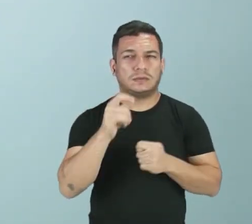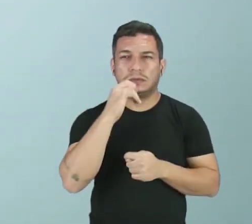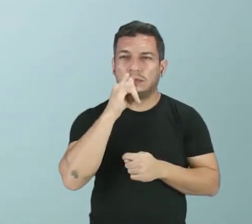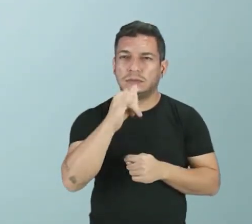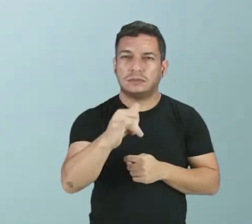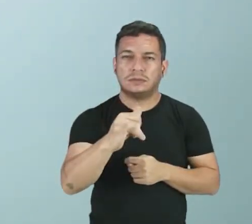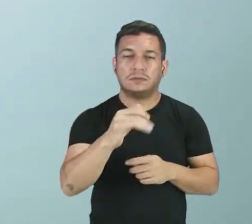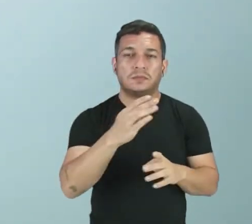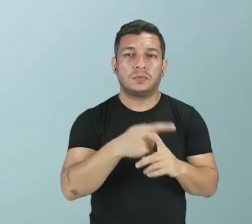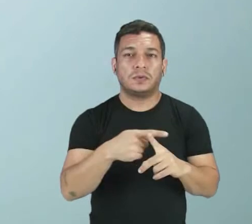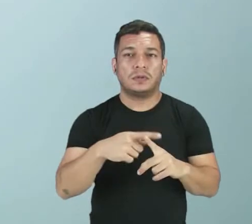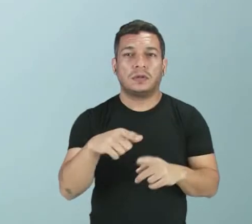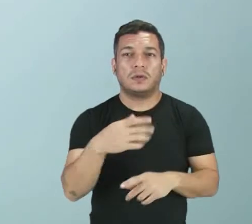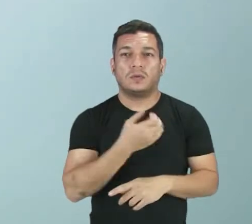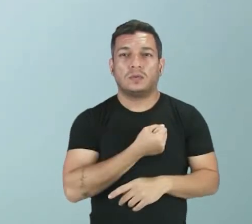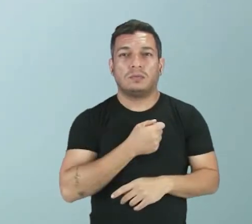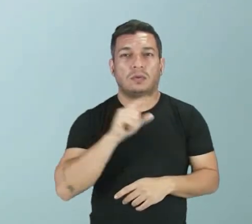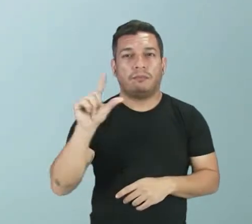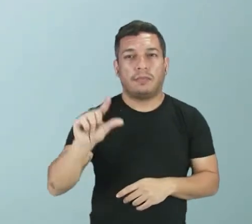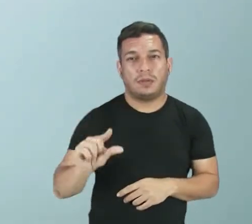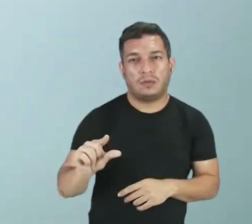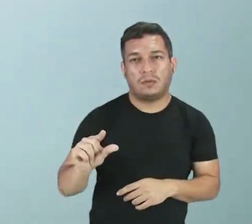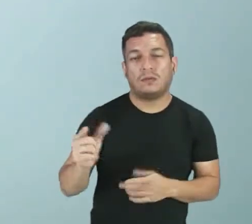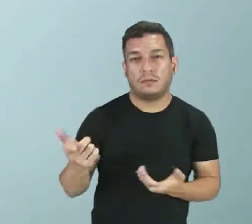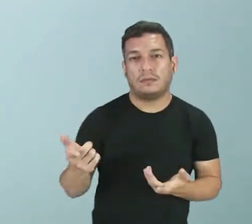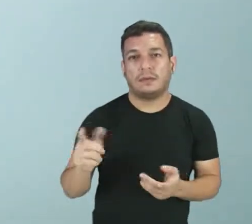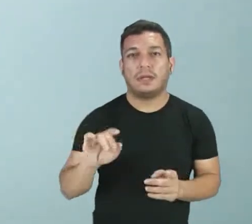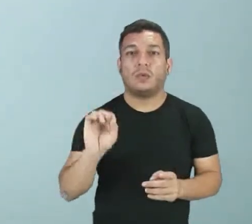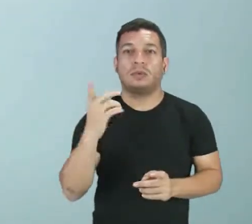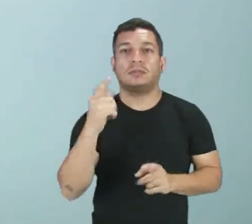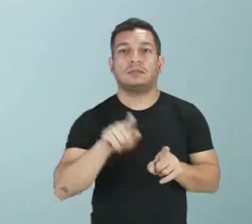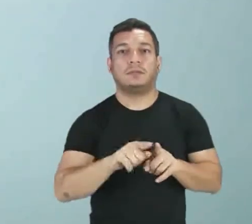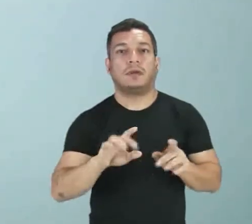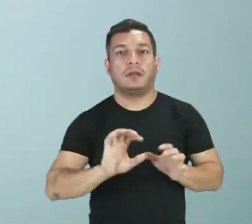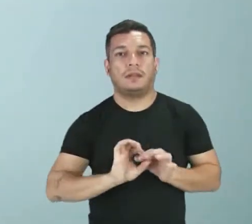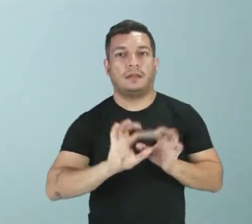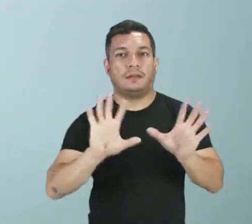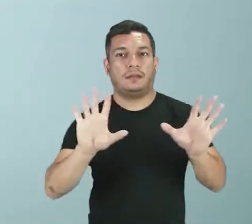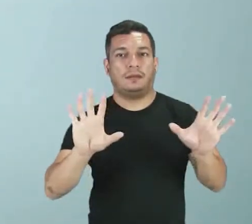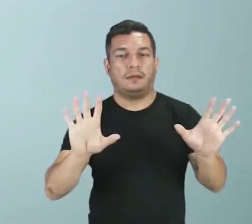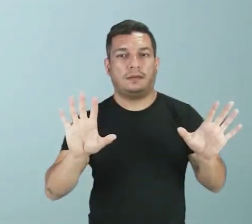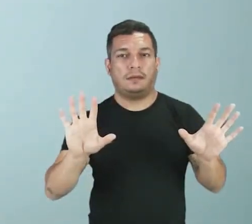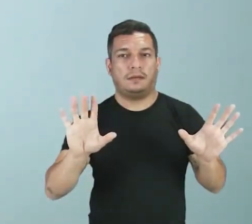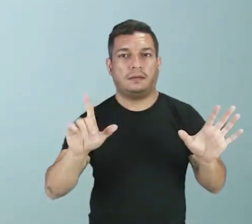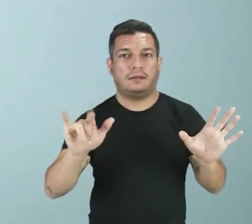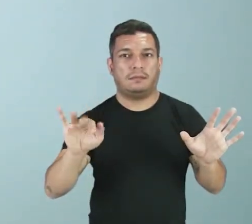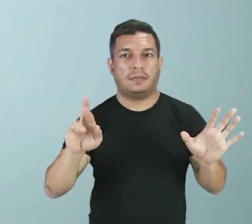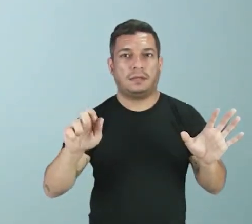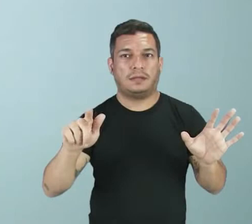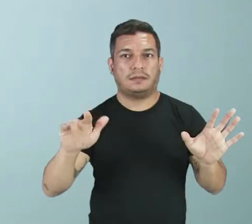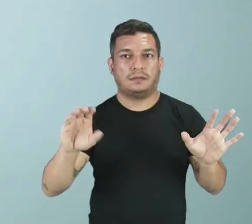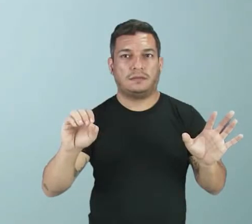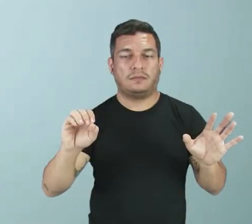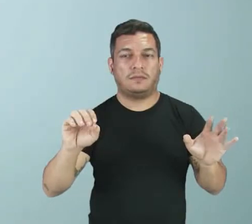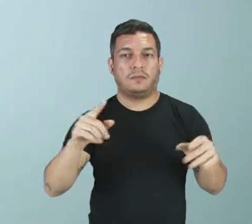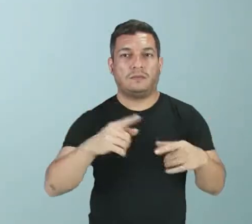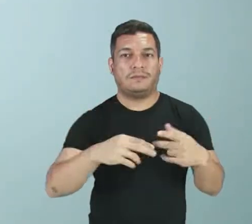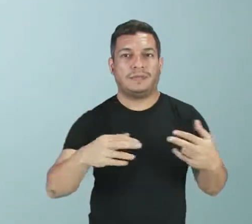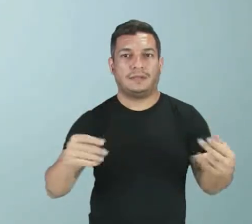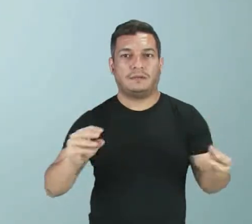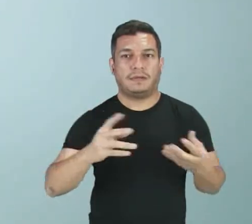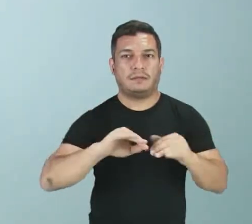energia, porque é um número menor, digamos assim, e ocorre a liberação. Esse material ele